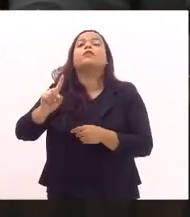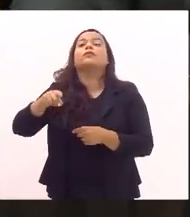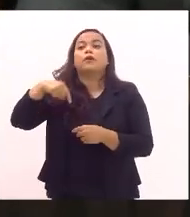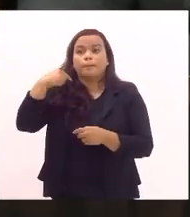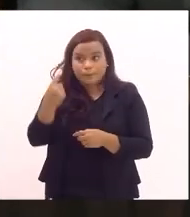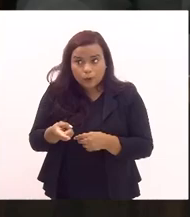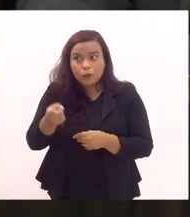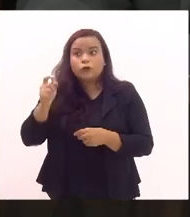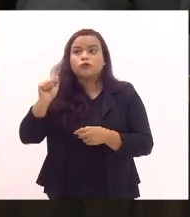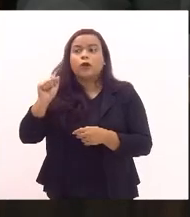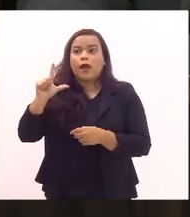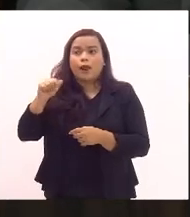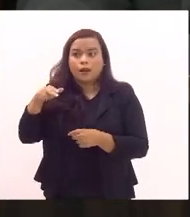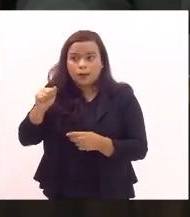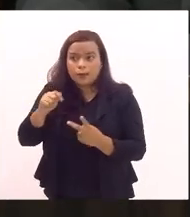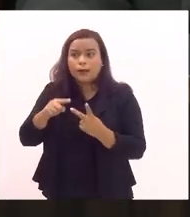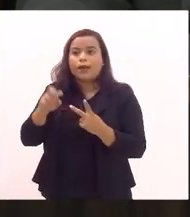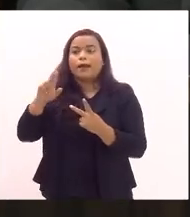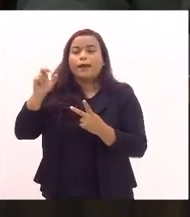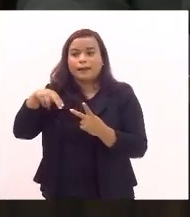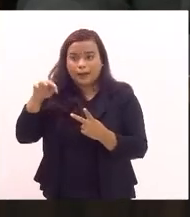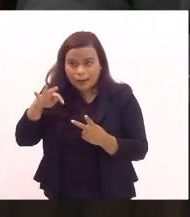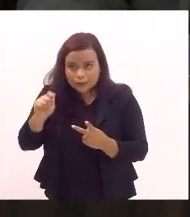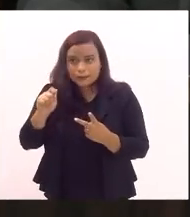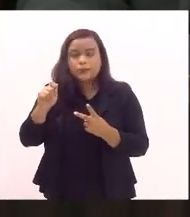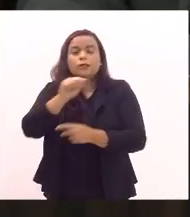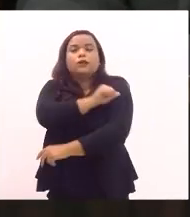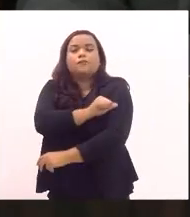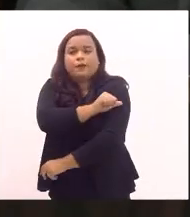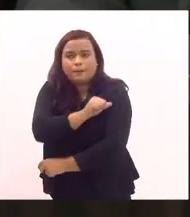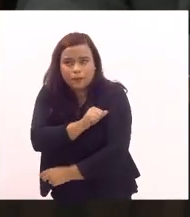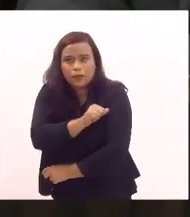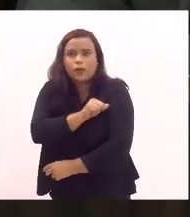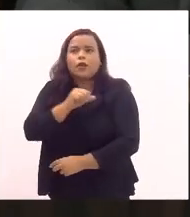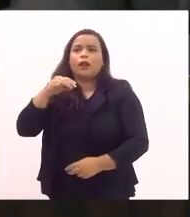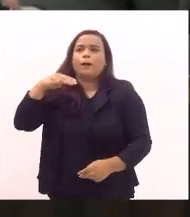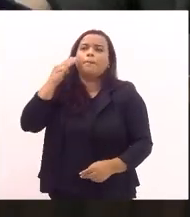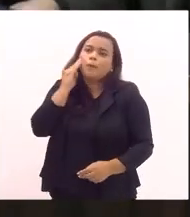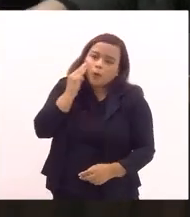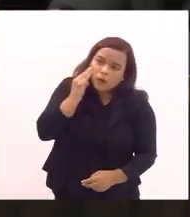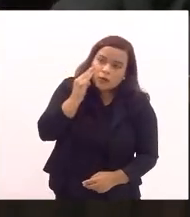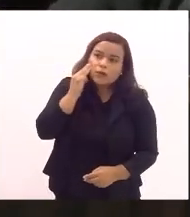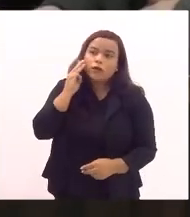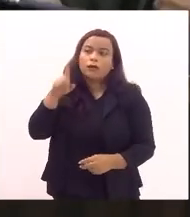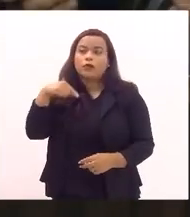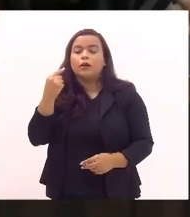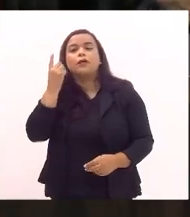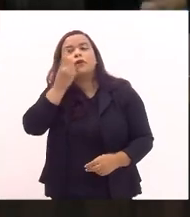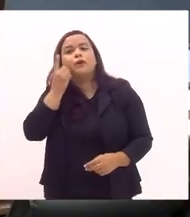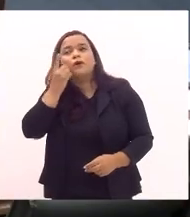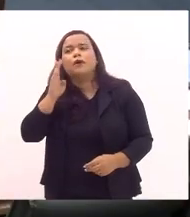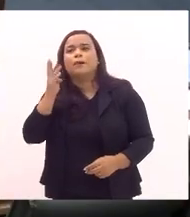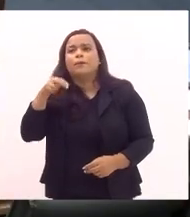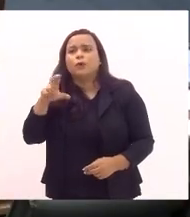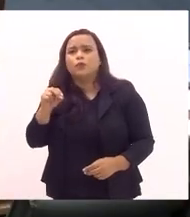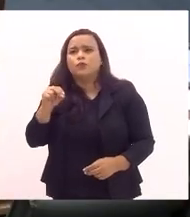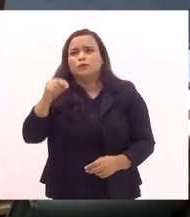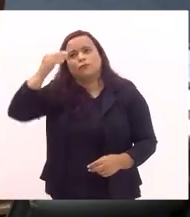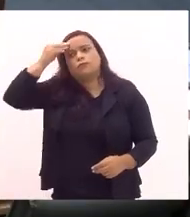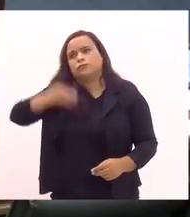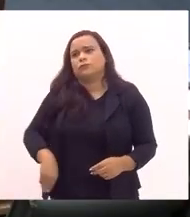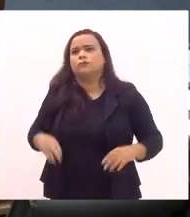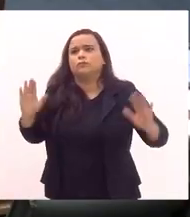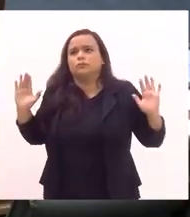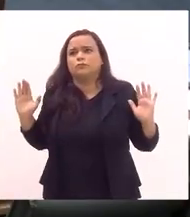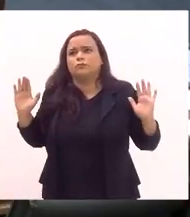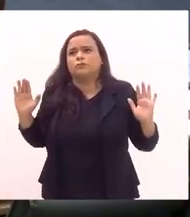é Alana Renata enfermeira Mônica e deputado Bruno dauaire desistir não